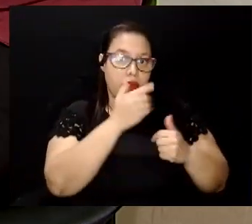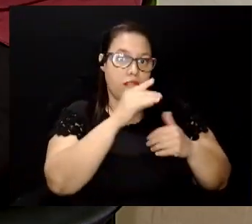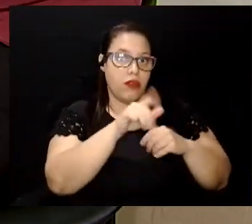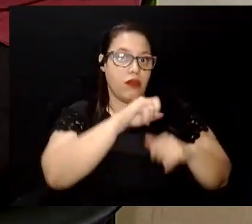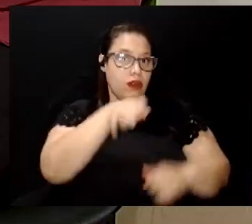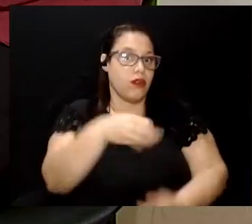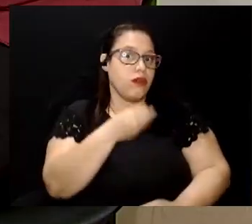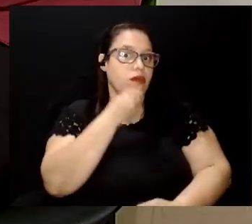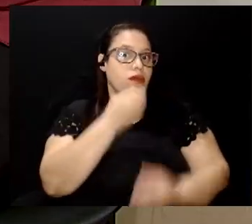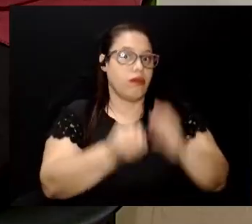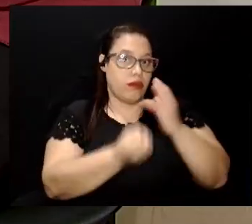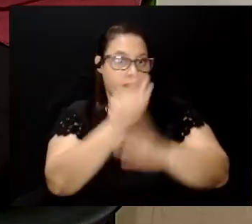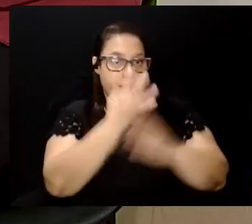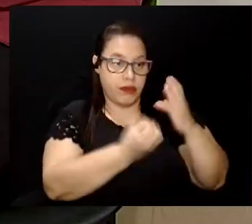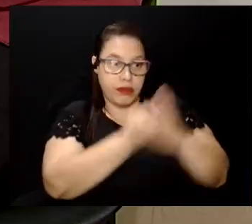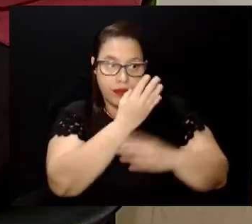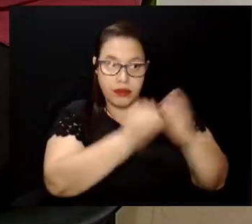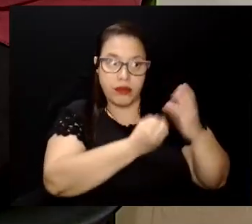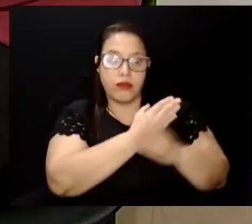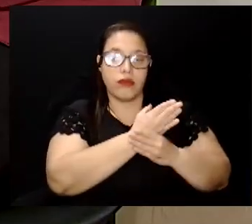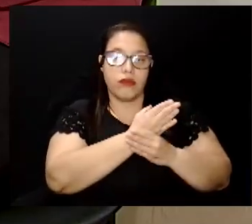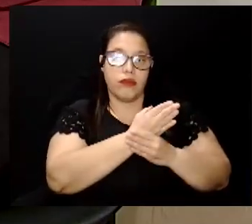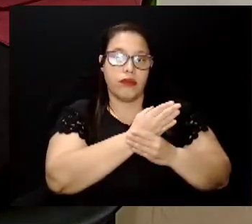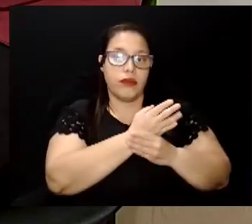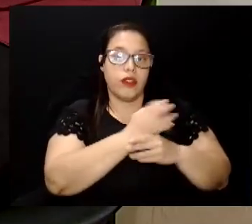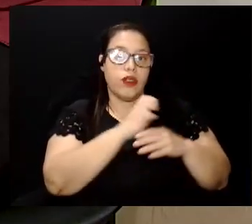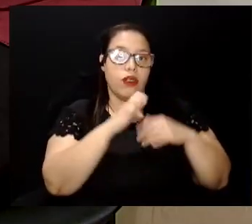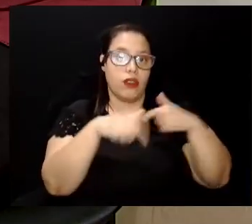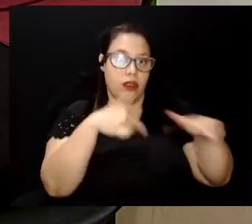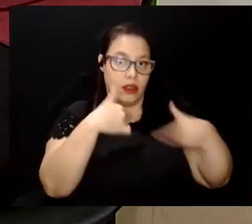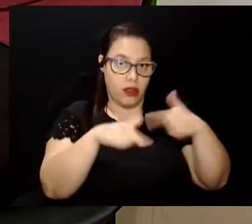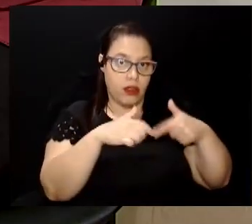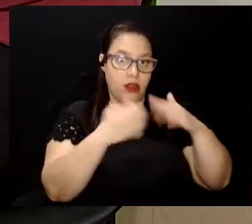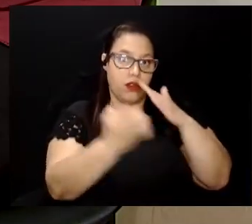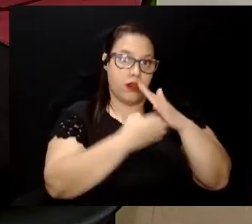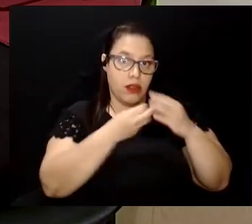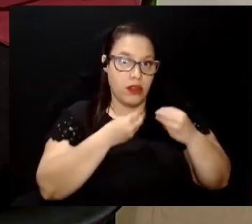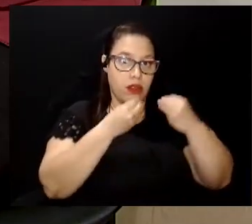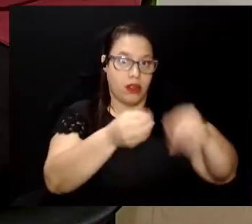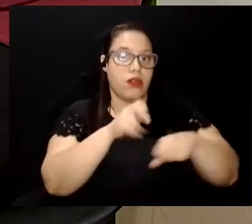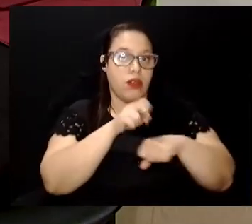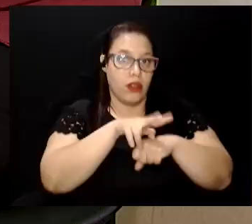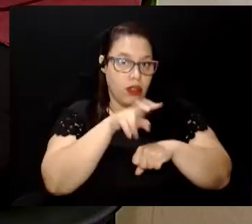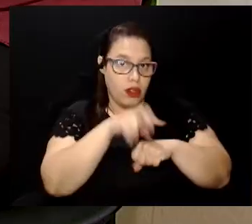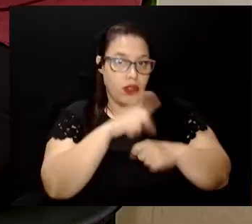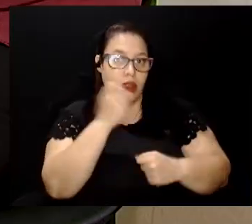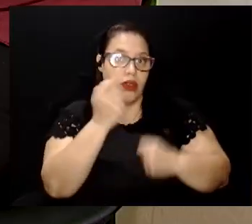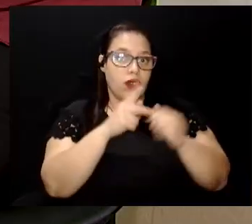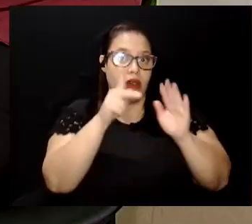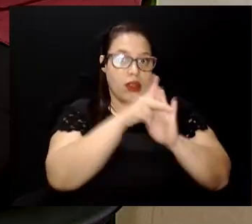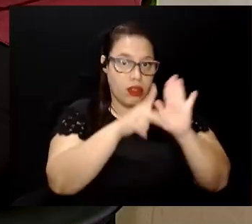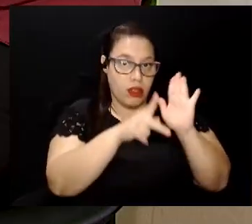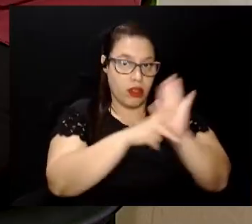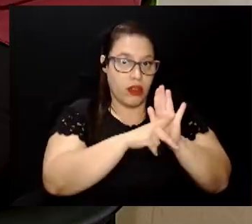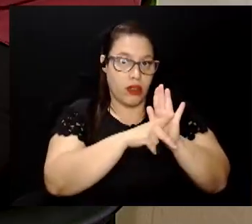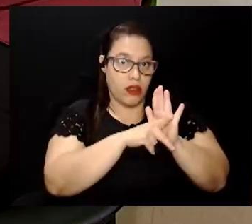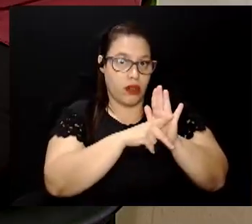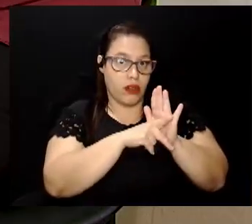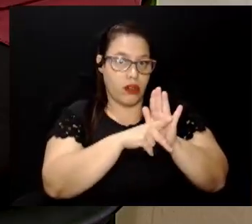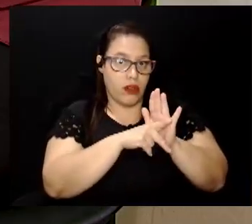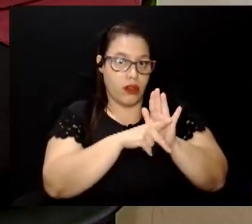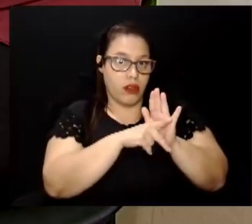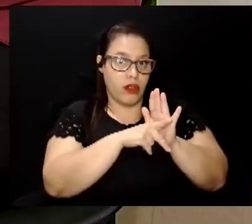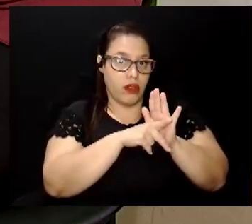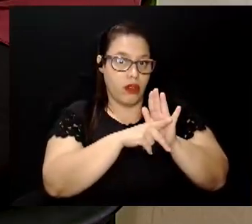são empresas que ofertam para a gente alguns projetos para que a gente possa estar participando e a gente